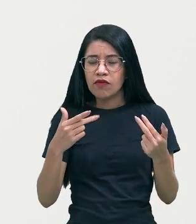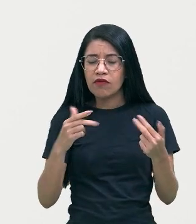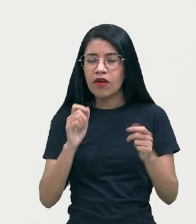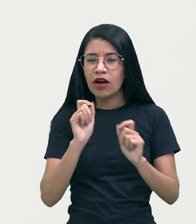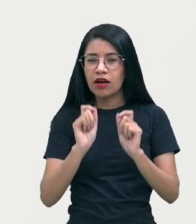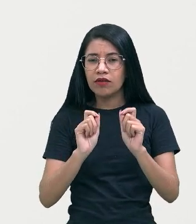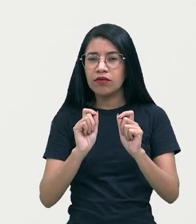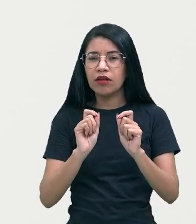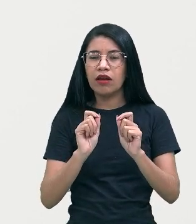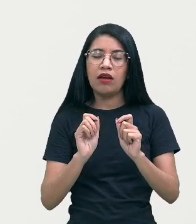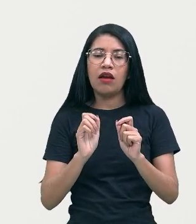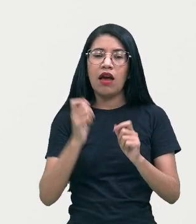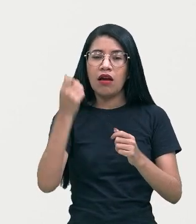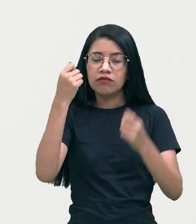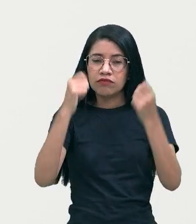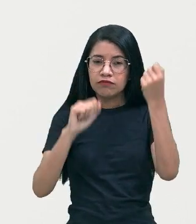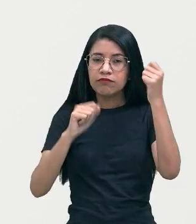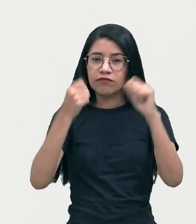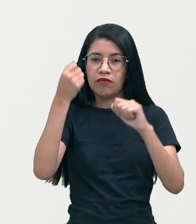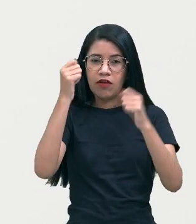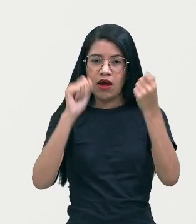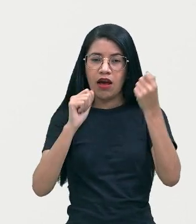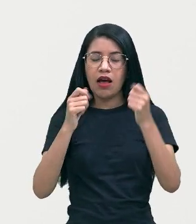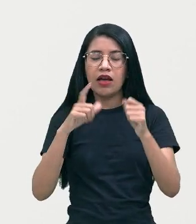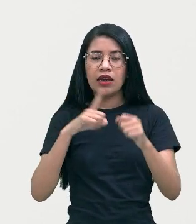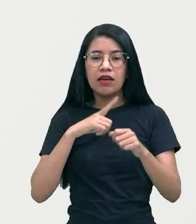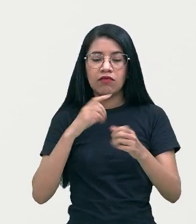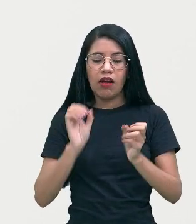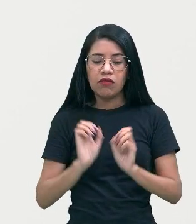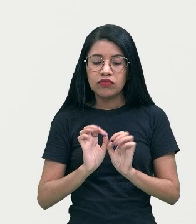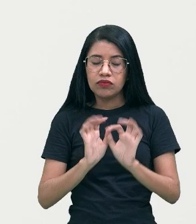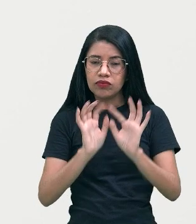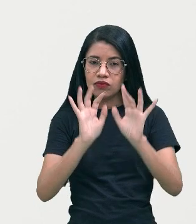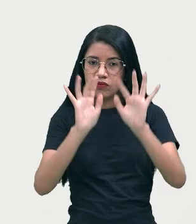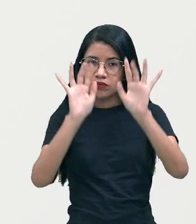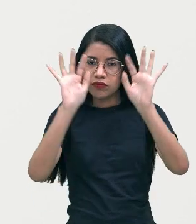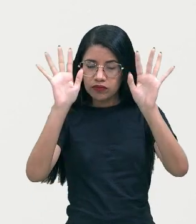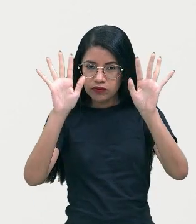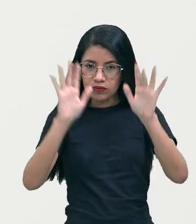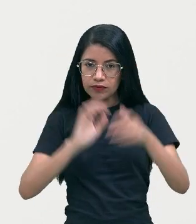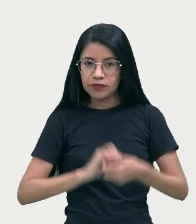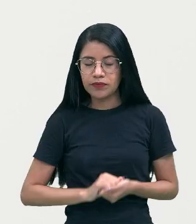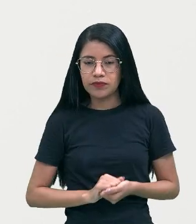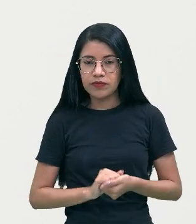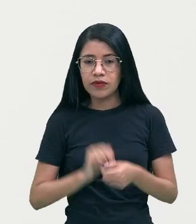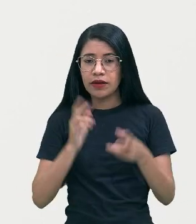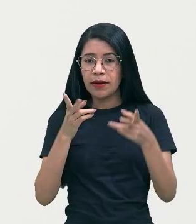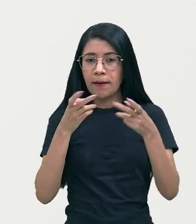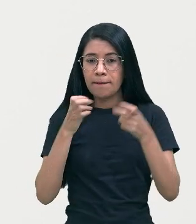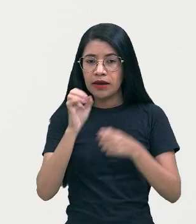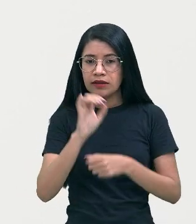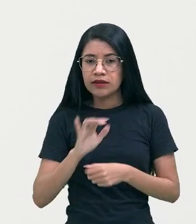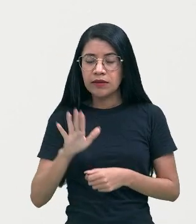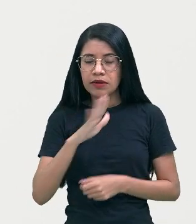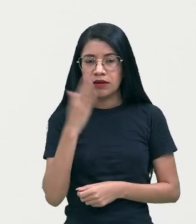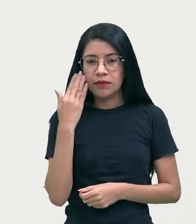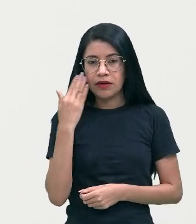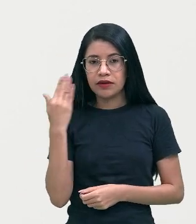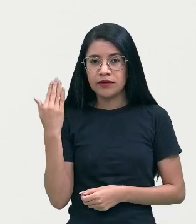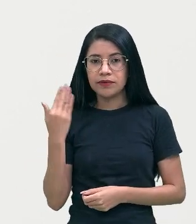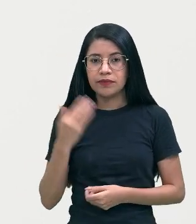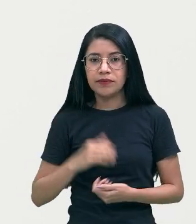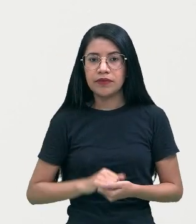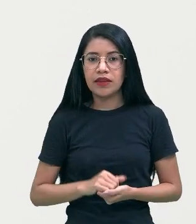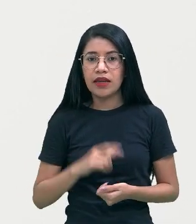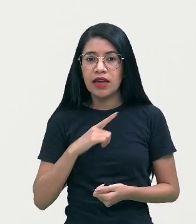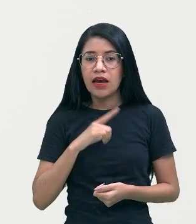grande quantidade de fumaça, tá? Observa que aqui eu